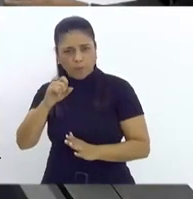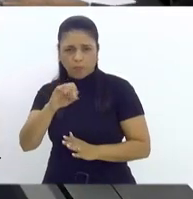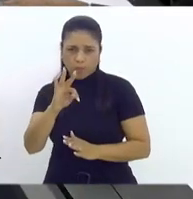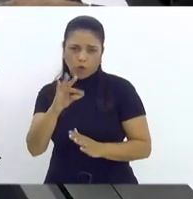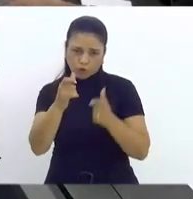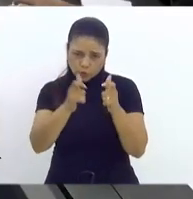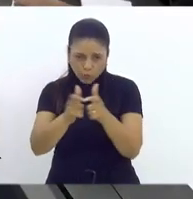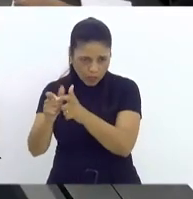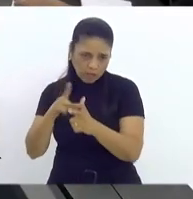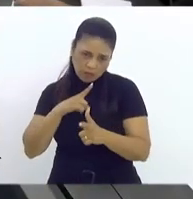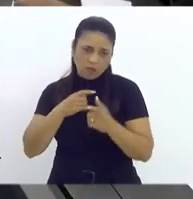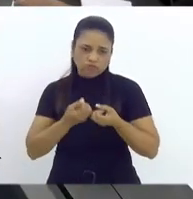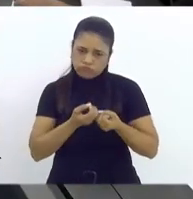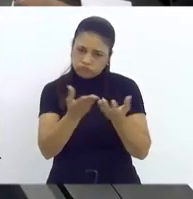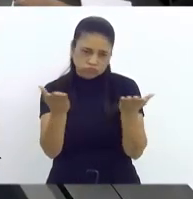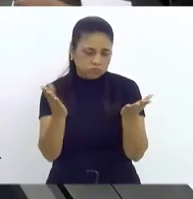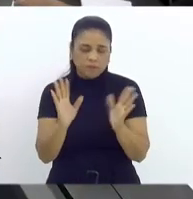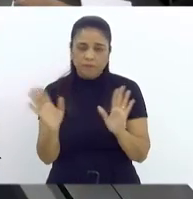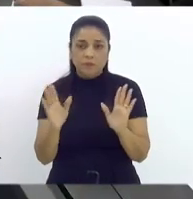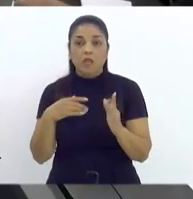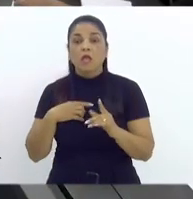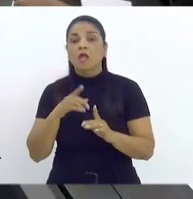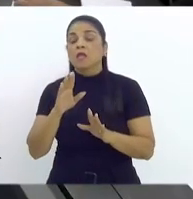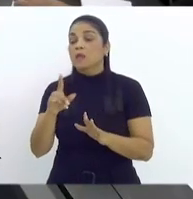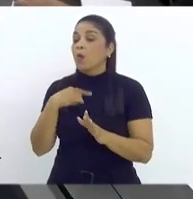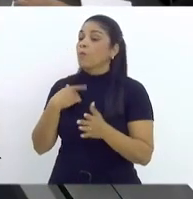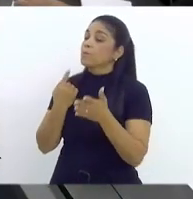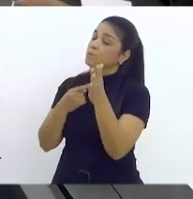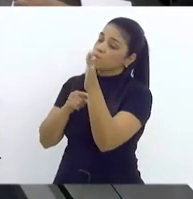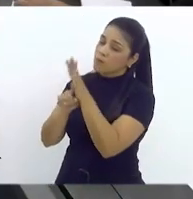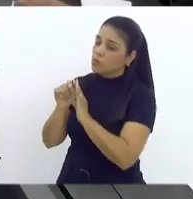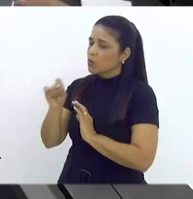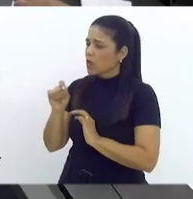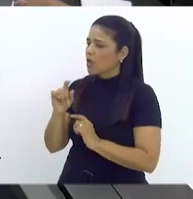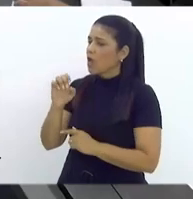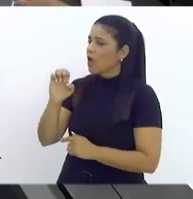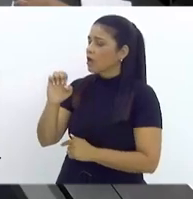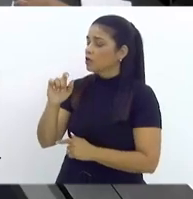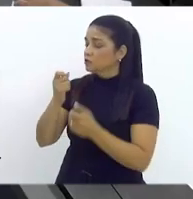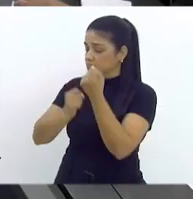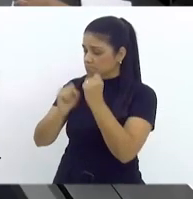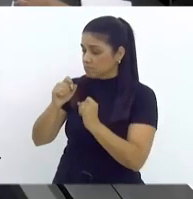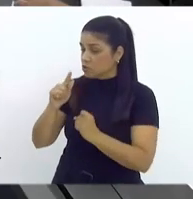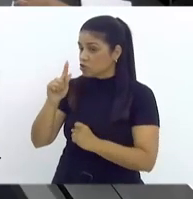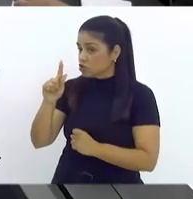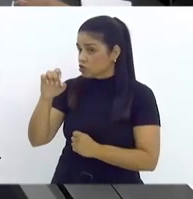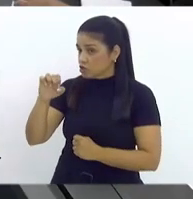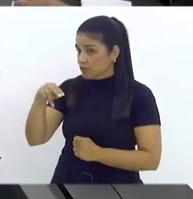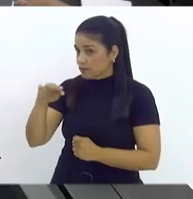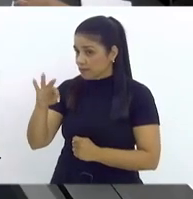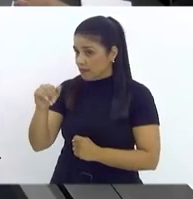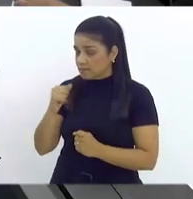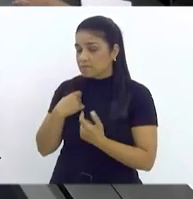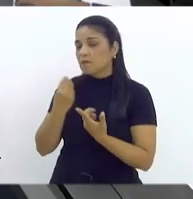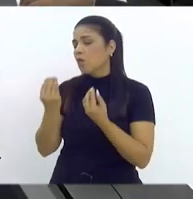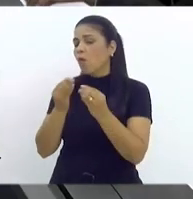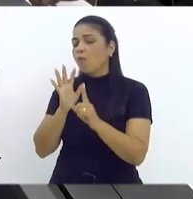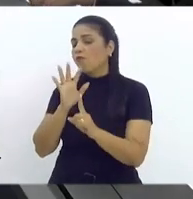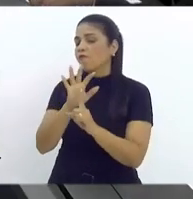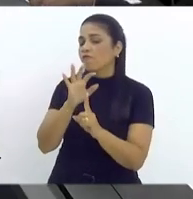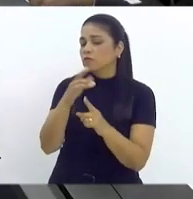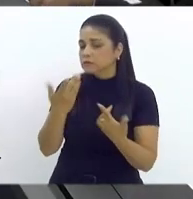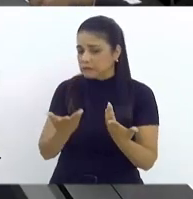ponto a Genersa interfere de alguma forma nesse processo de ligação de eventualmente de algum posto. Eu me